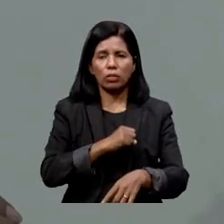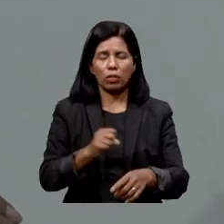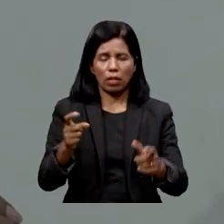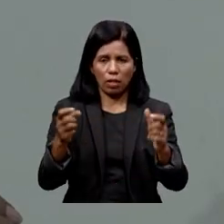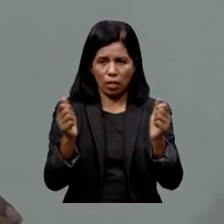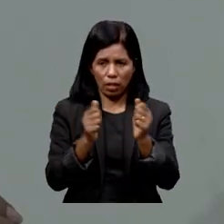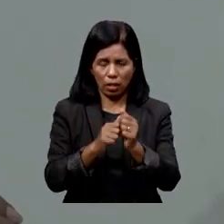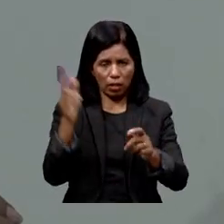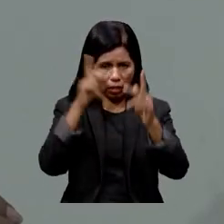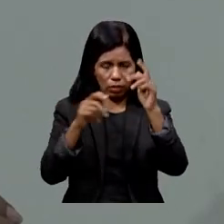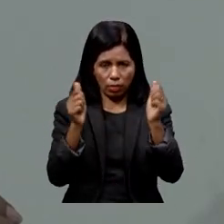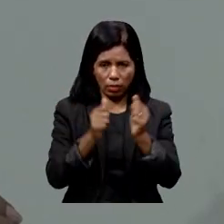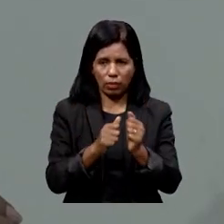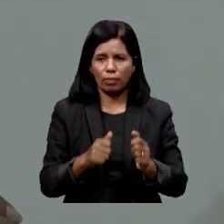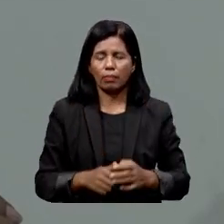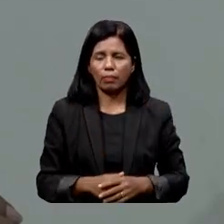hamutu